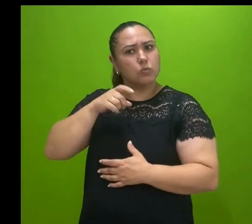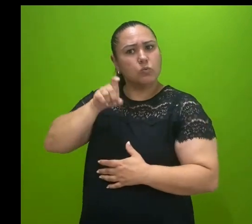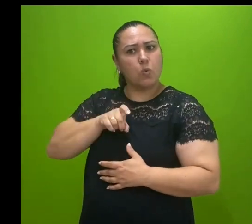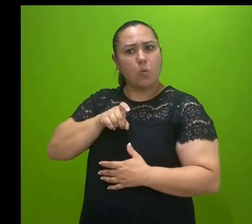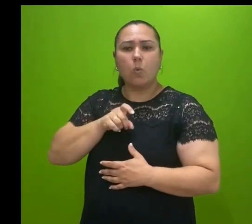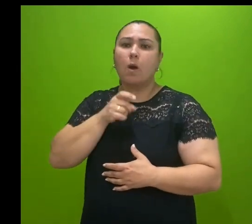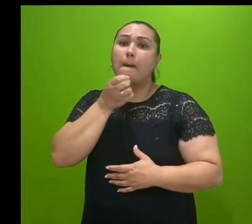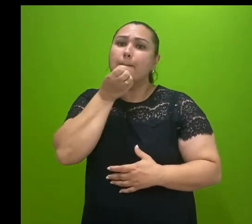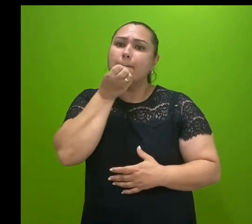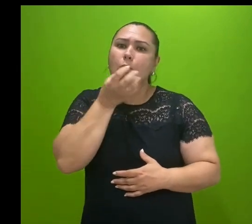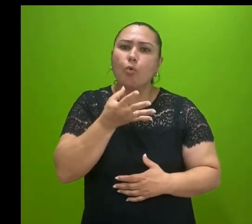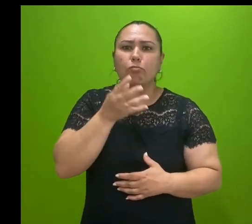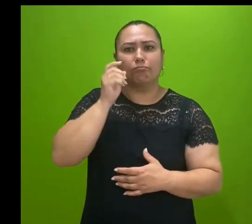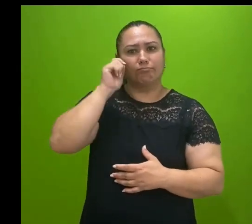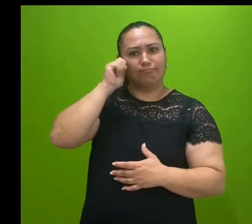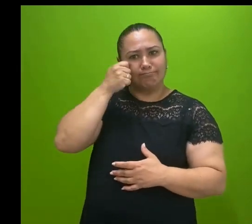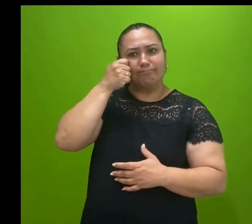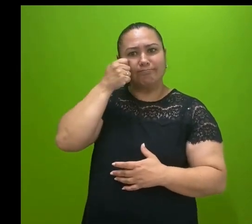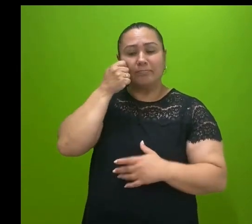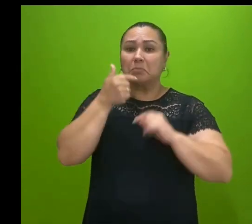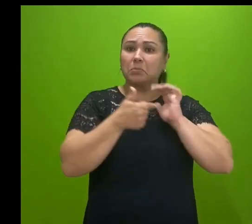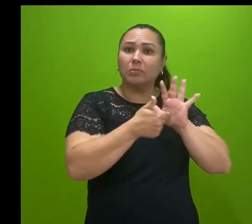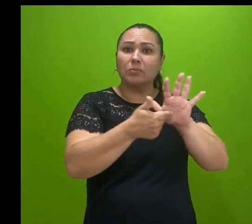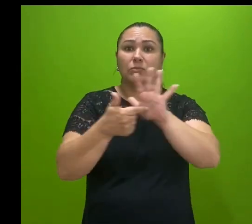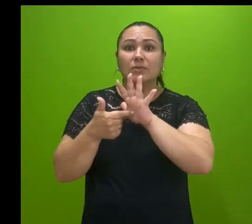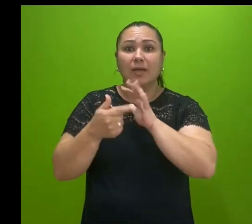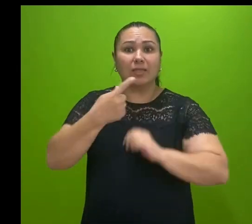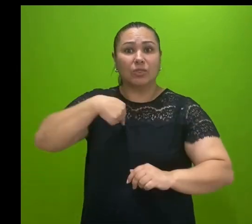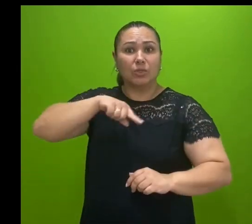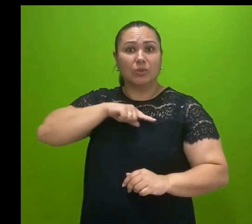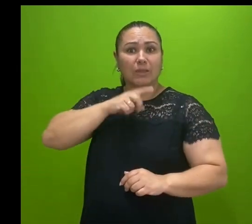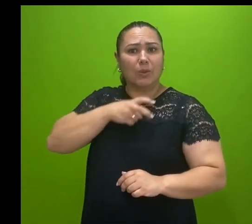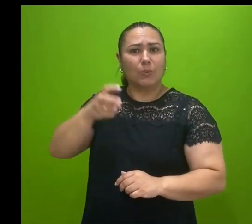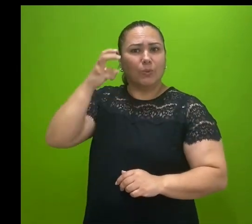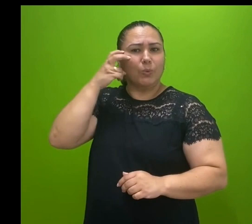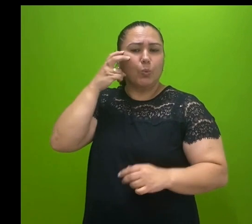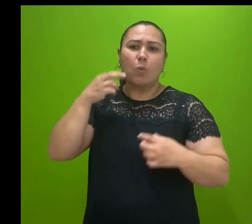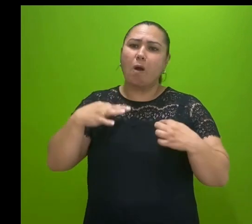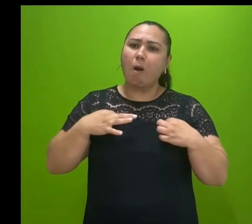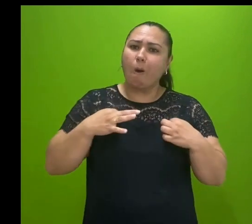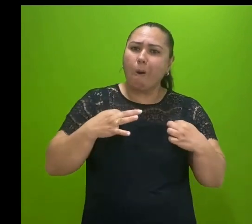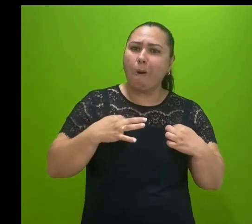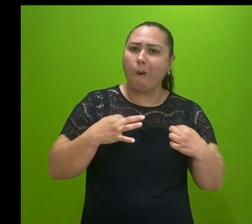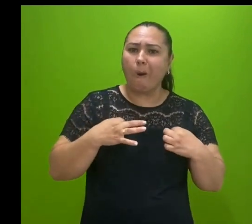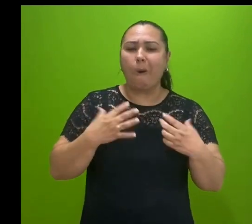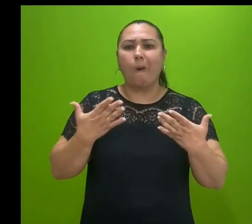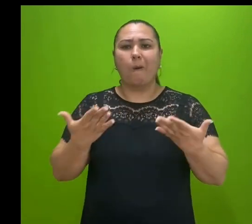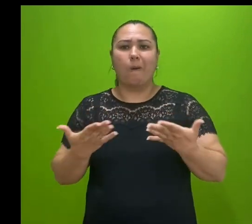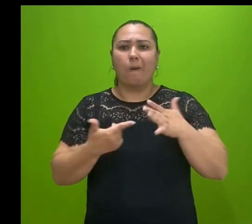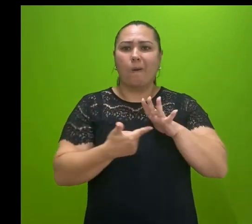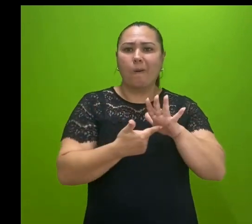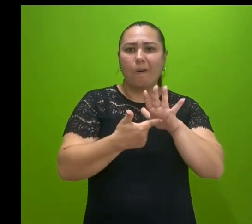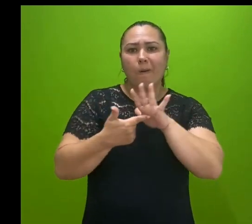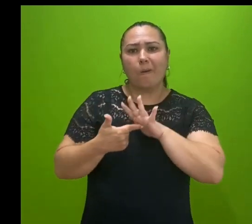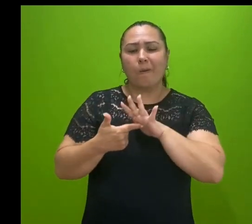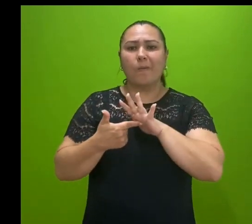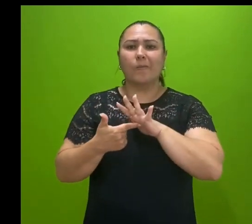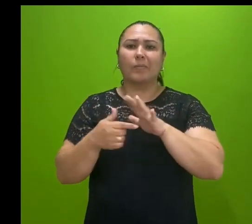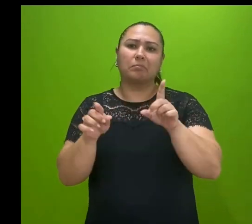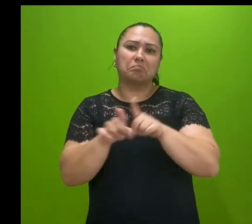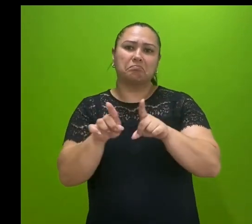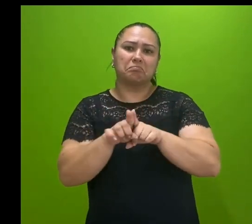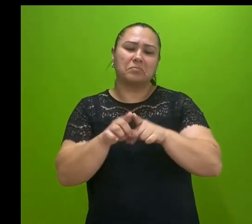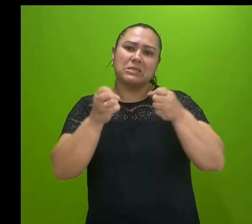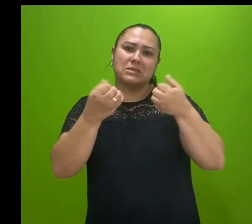negras, sintam o quanto é bom ser negra, demonstrar nossa cultura nas